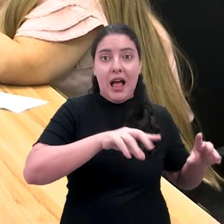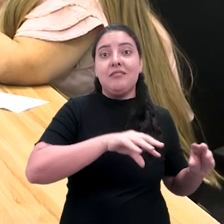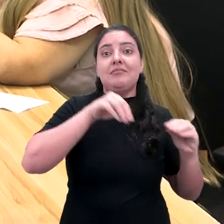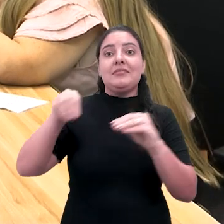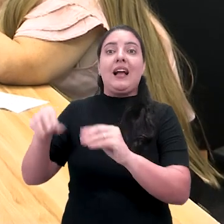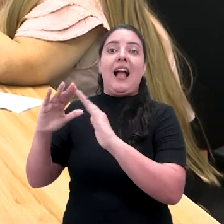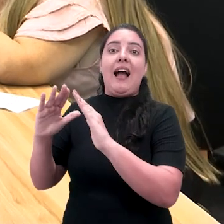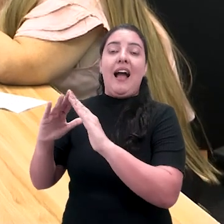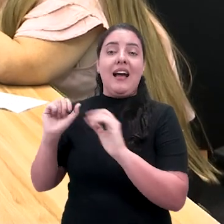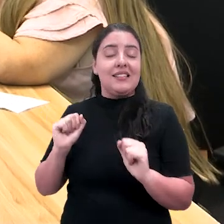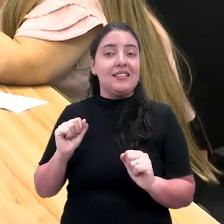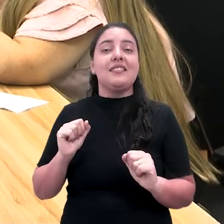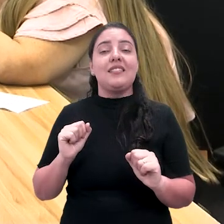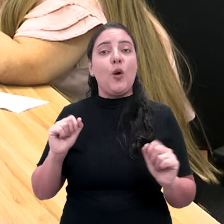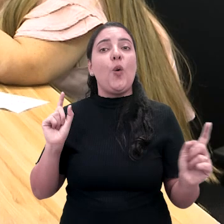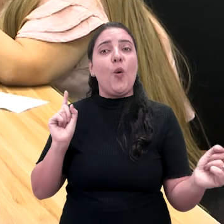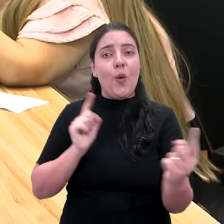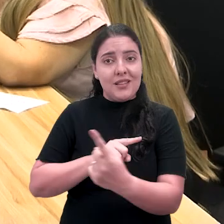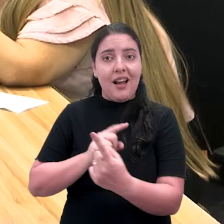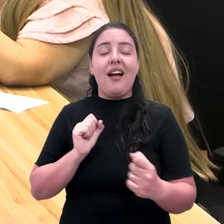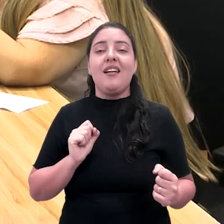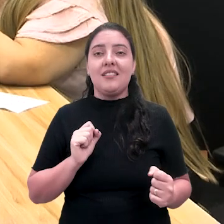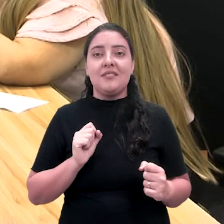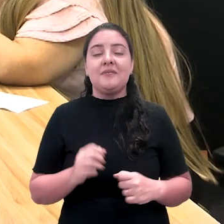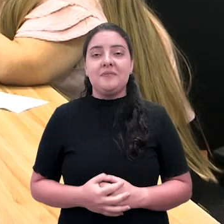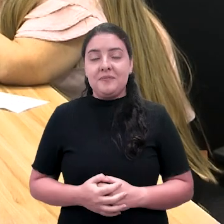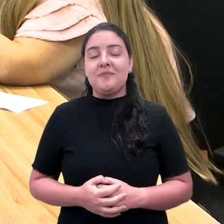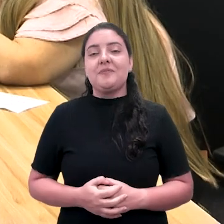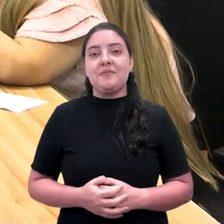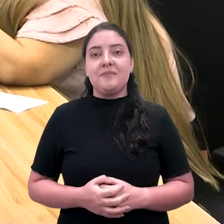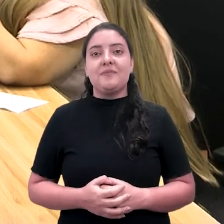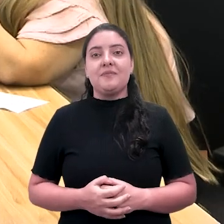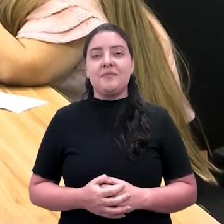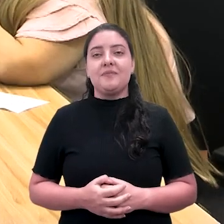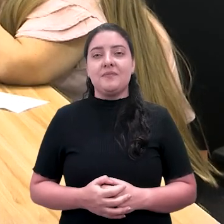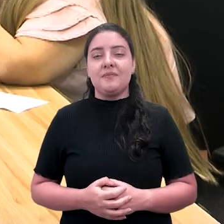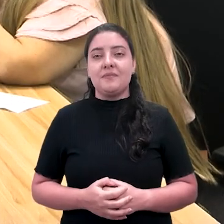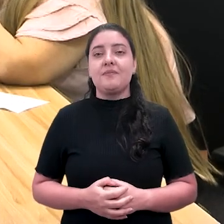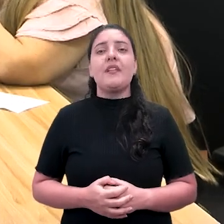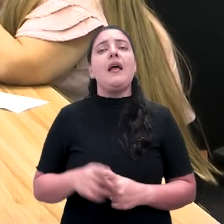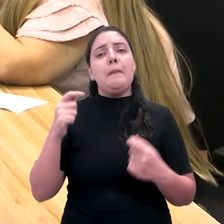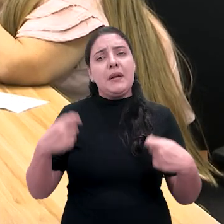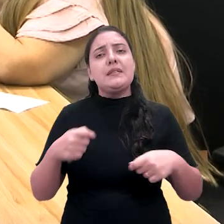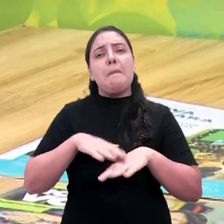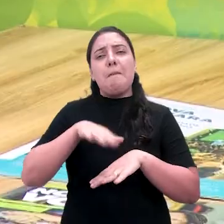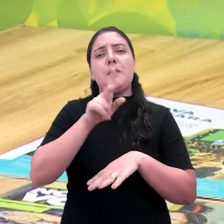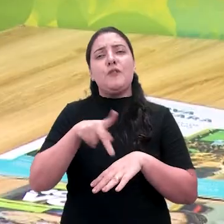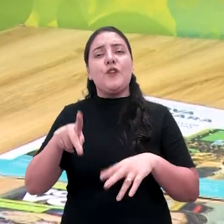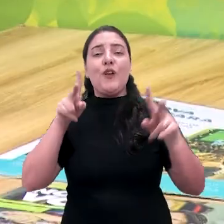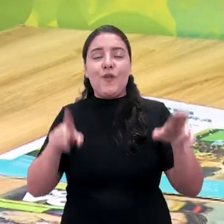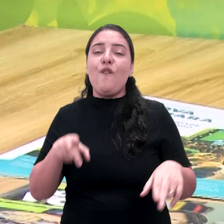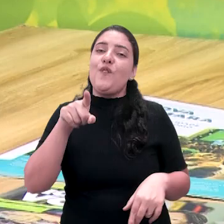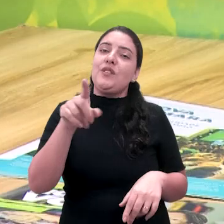pais. Você faz totalmente ao contrário do que a gente mais sonha, né? Por mais professores como você, né? E eu estava atuando em